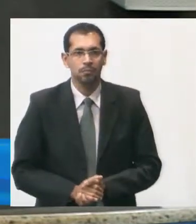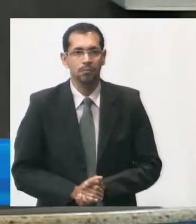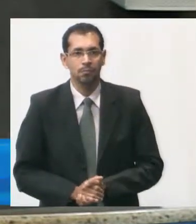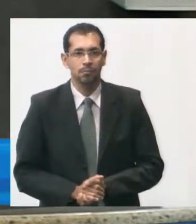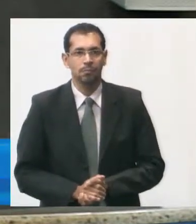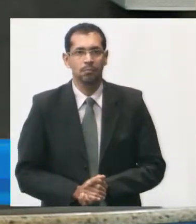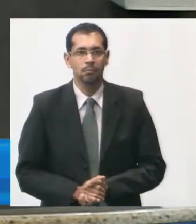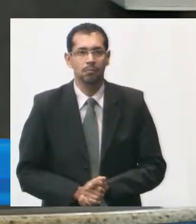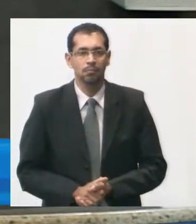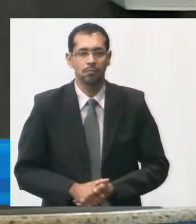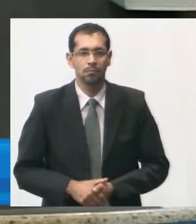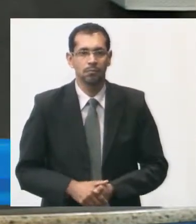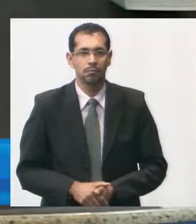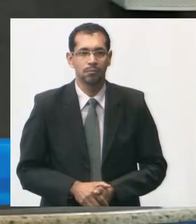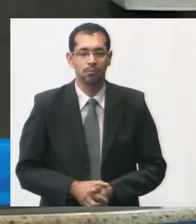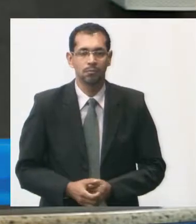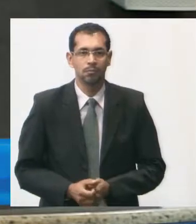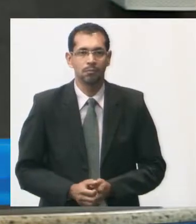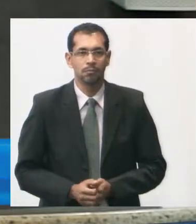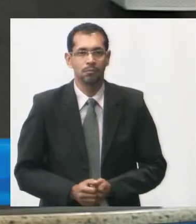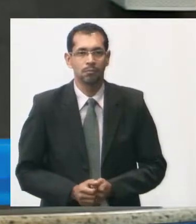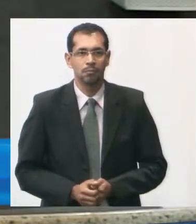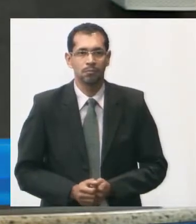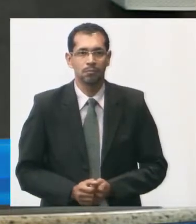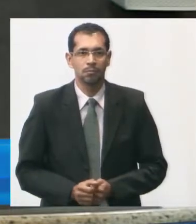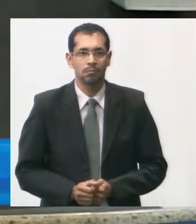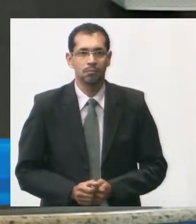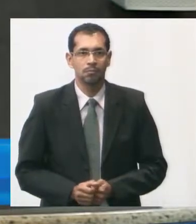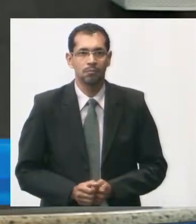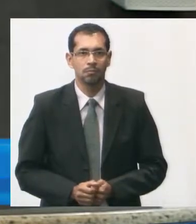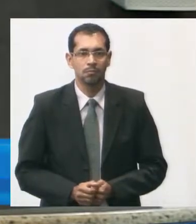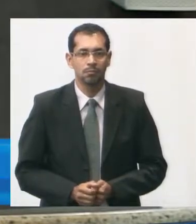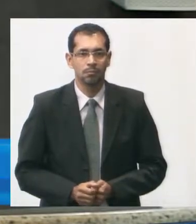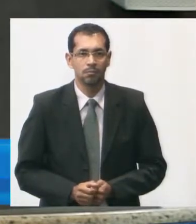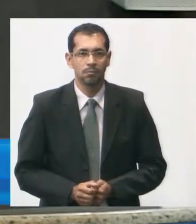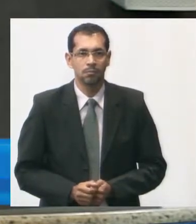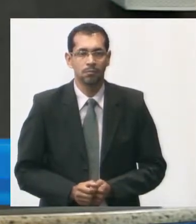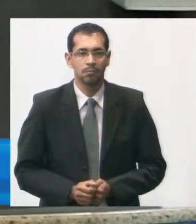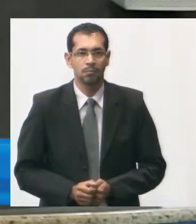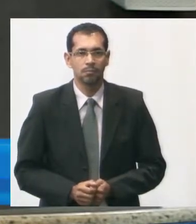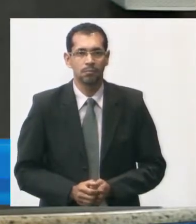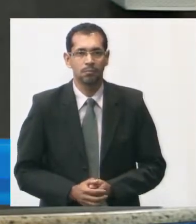vou mudar, vereador Vaguinho. Vou mudar. Eu quero